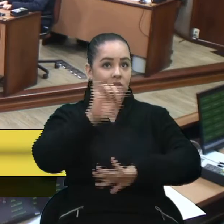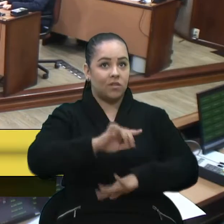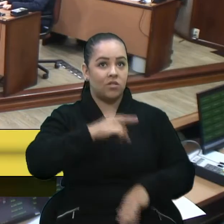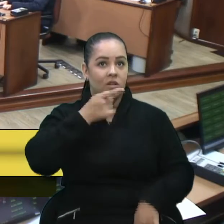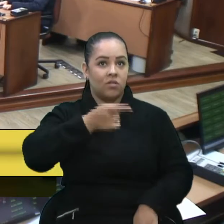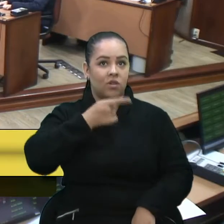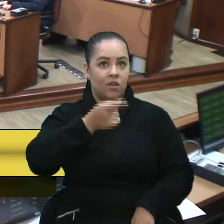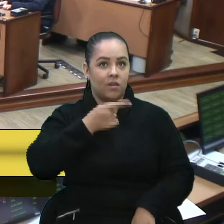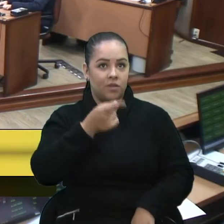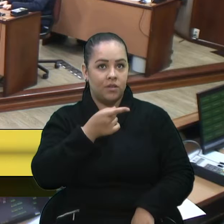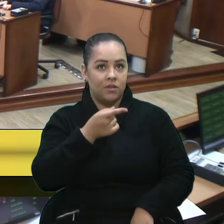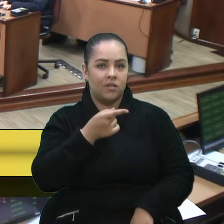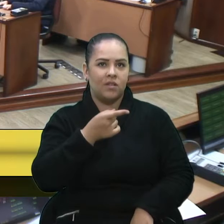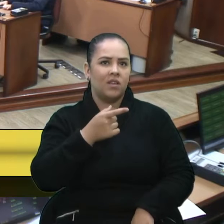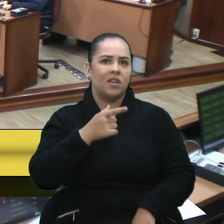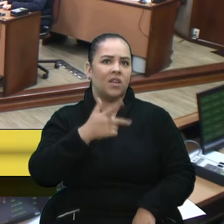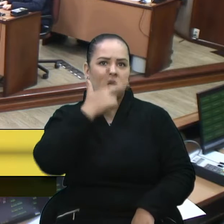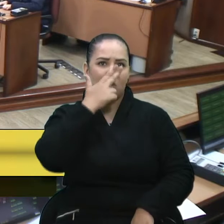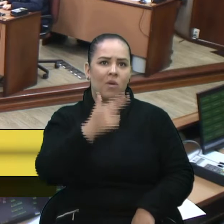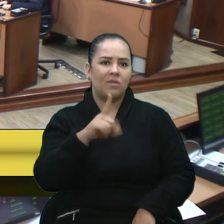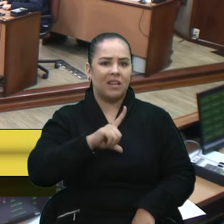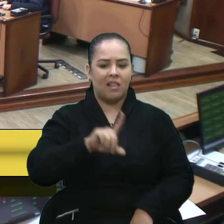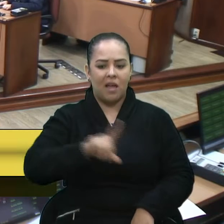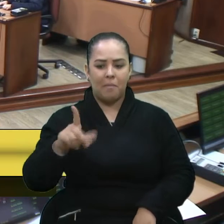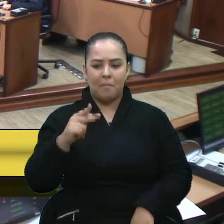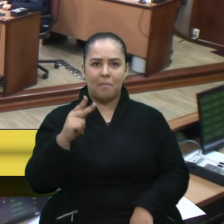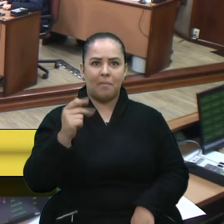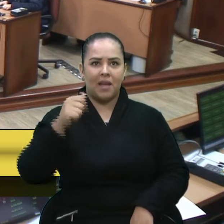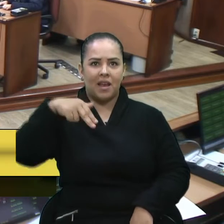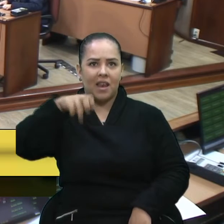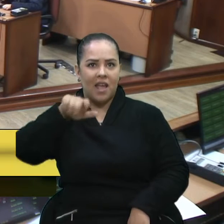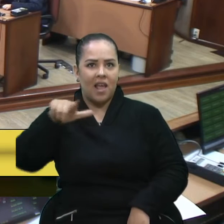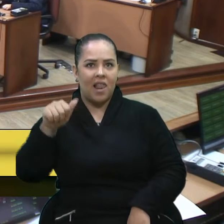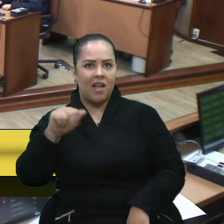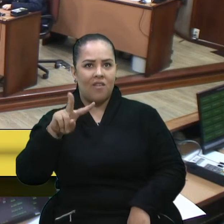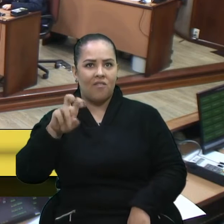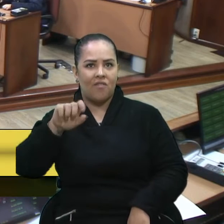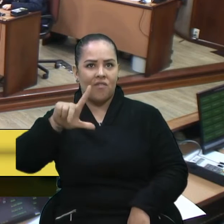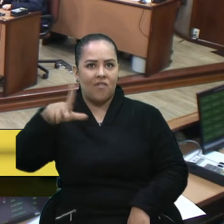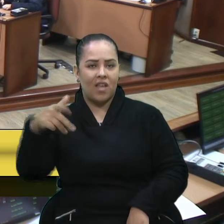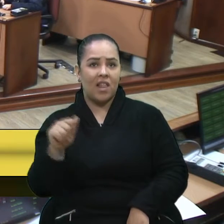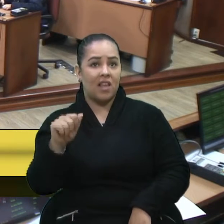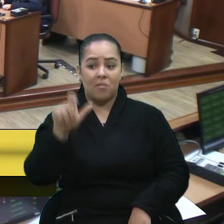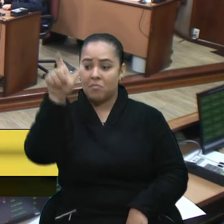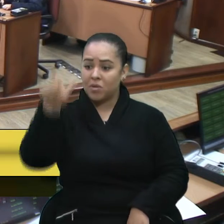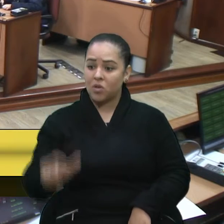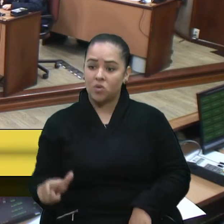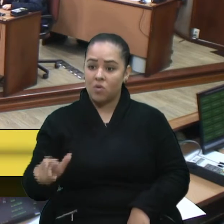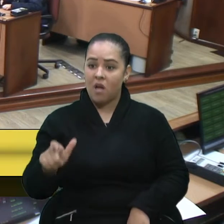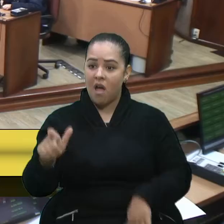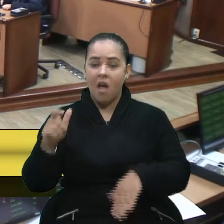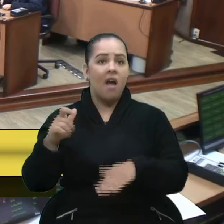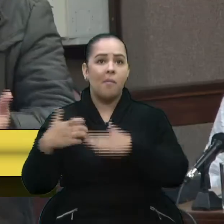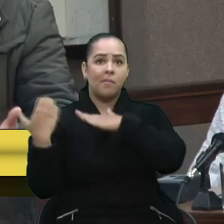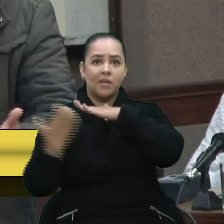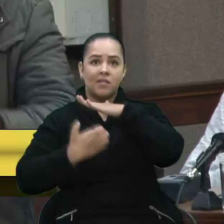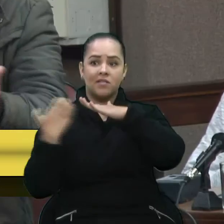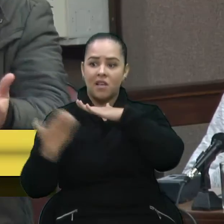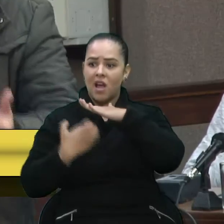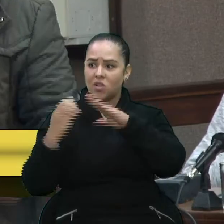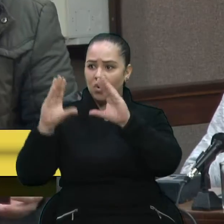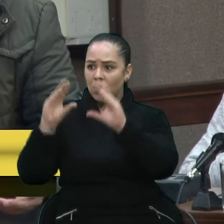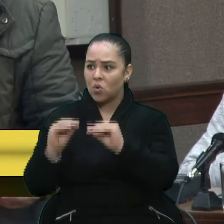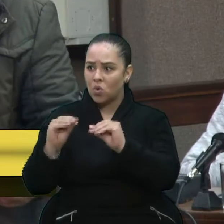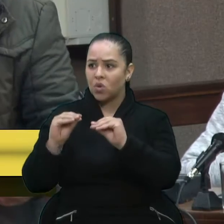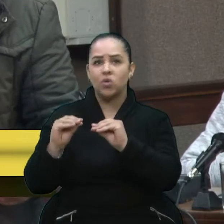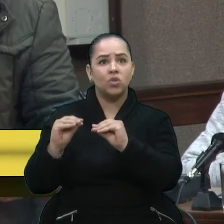Uber, eu dei exemplo de um amigo meu, dono do Panela Velha. Uma pessoa que era empresário da noite, reconhecido, e hoje está trabalhando